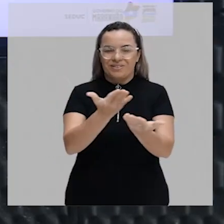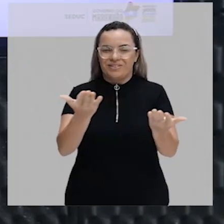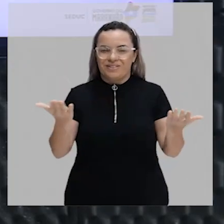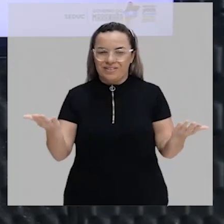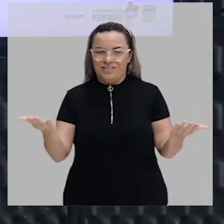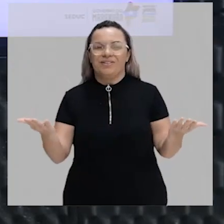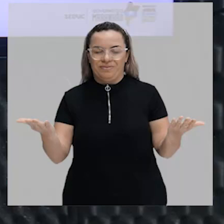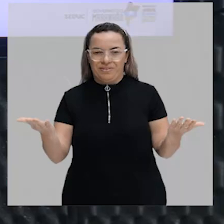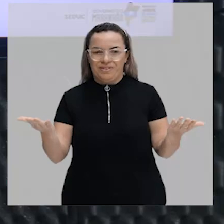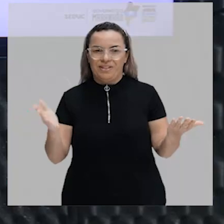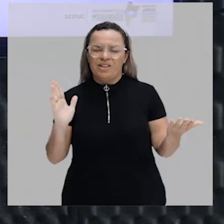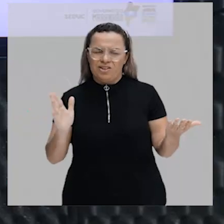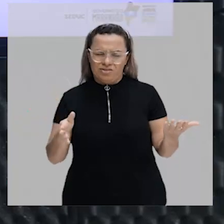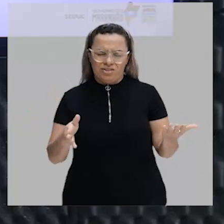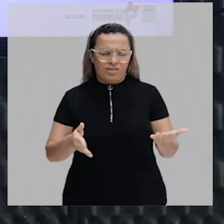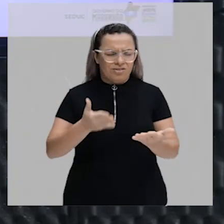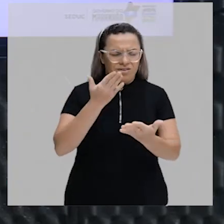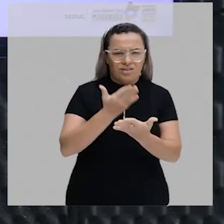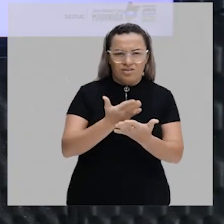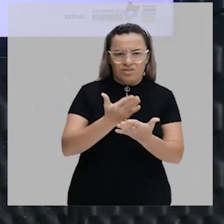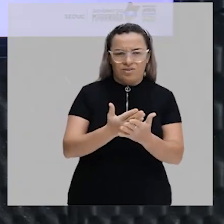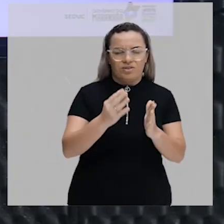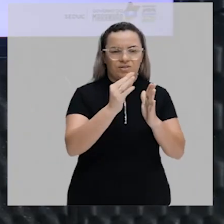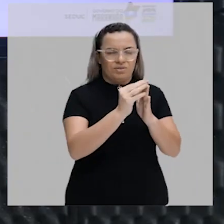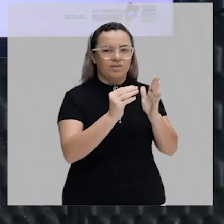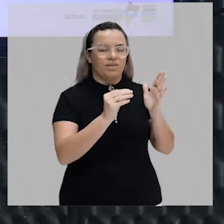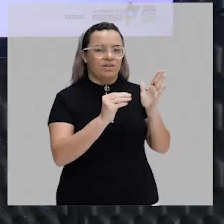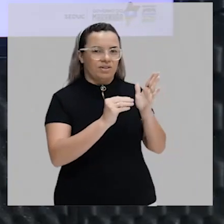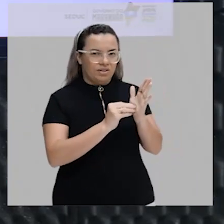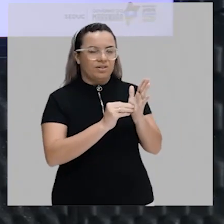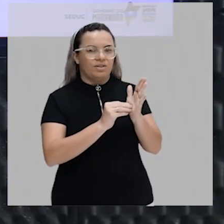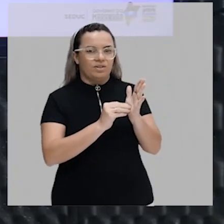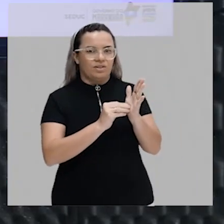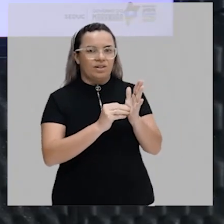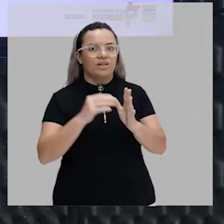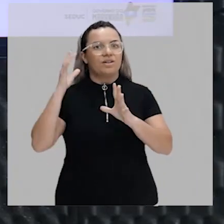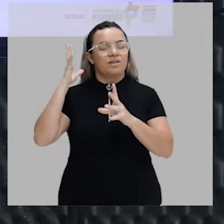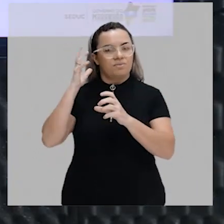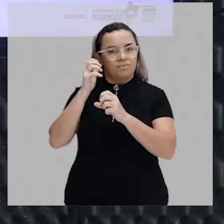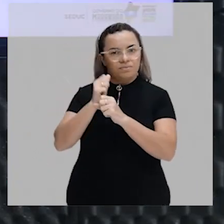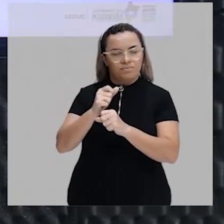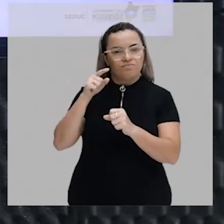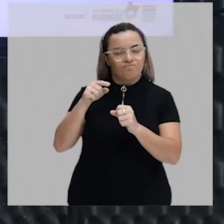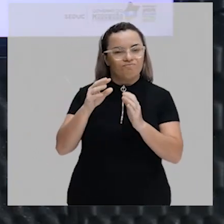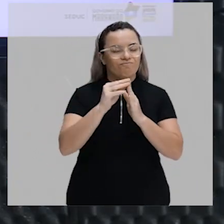vocês? E aí, vocês estão estudando esses conteúdos que nós estamos trabalhando?